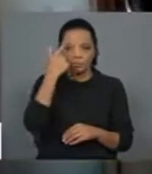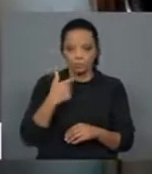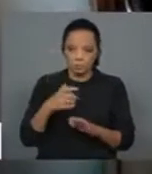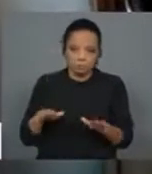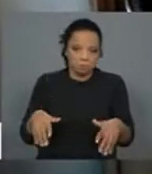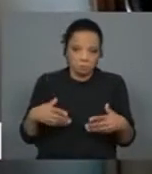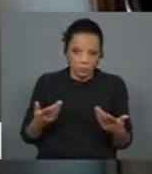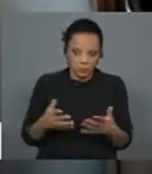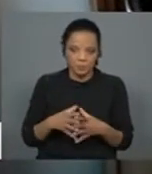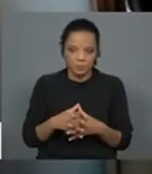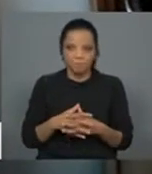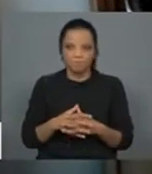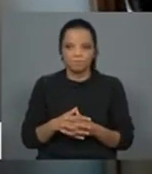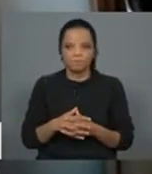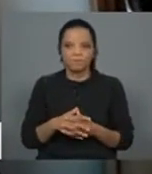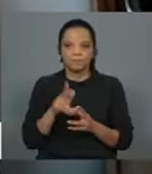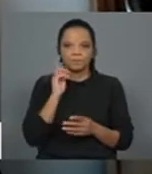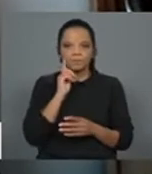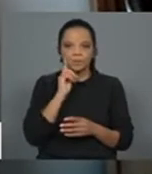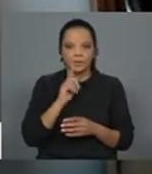cidadãos, portanto, é importante.